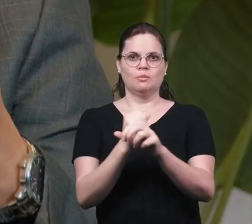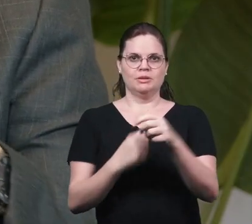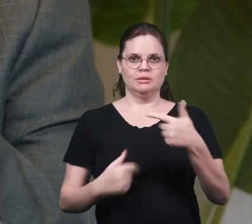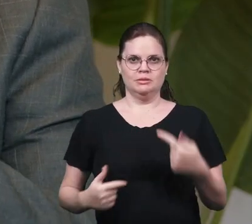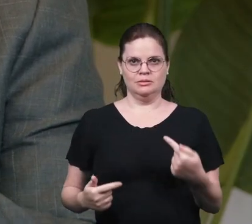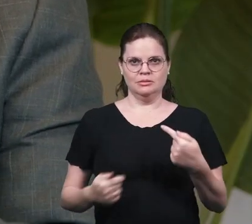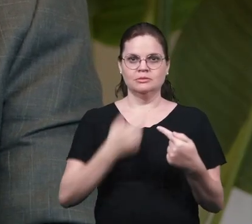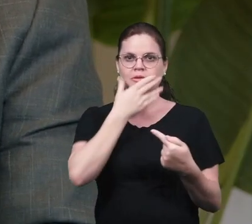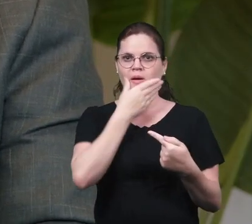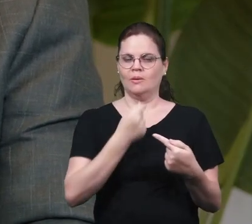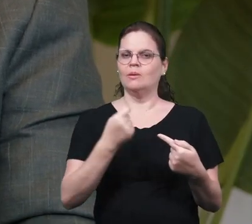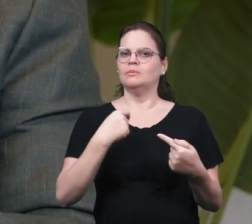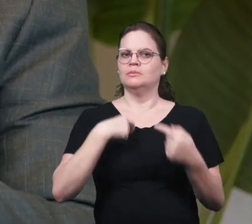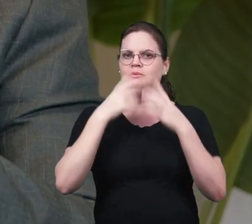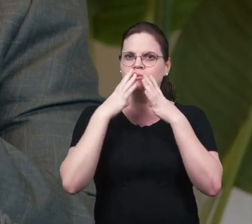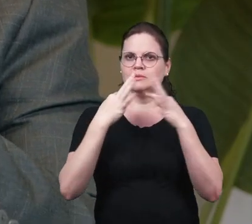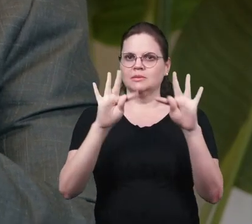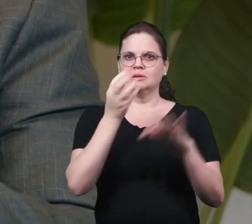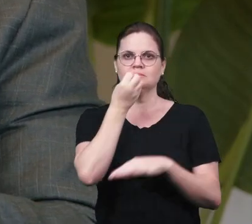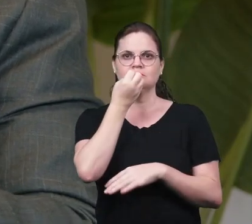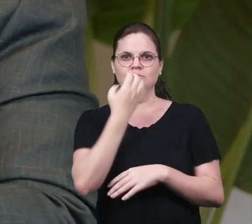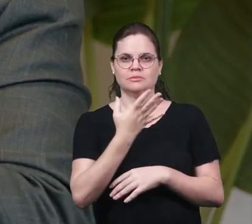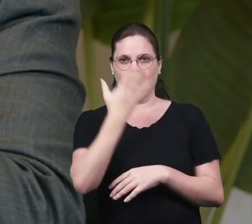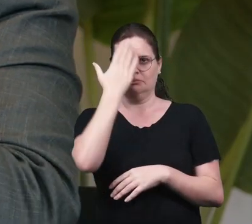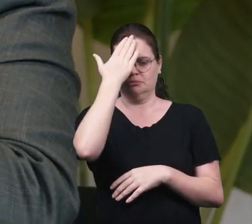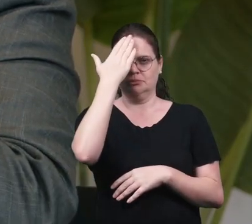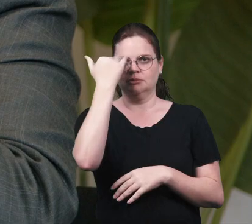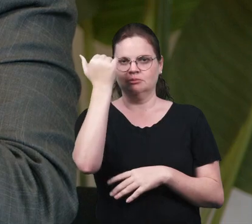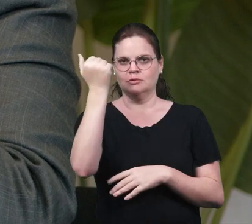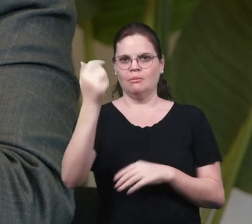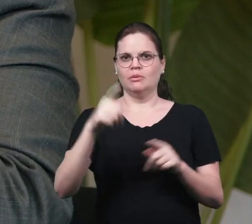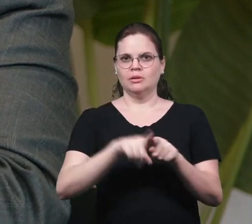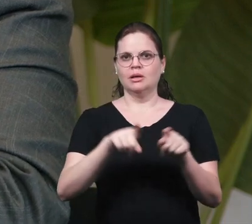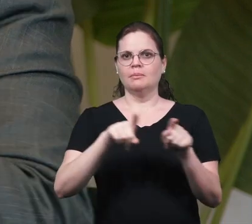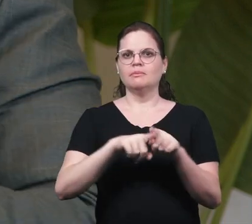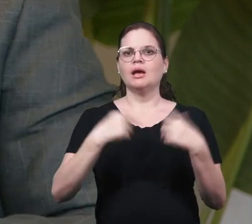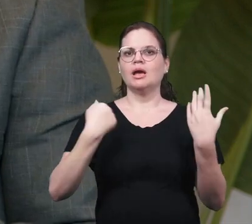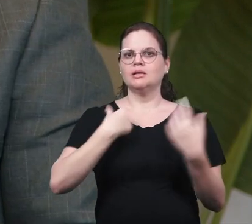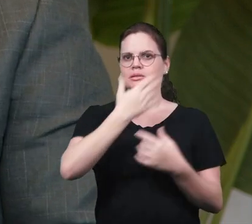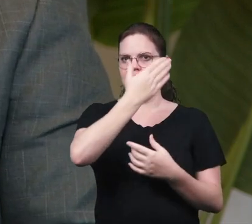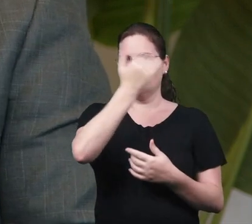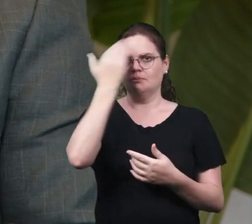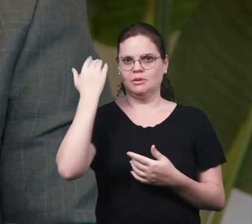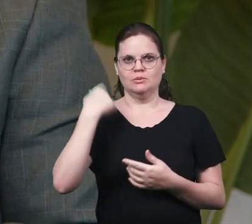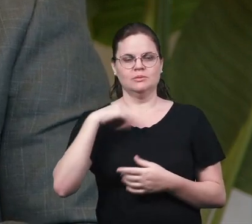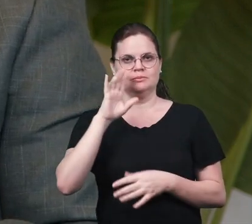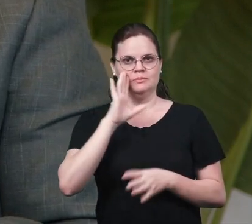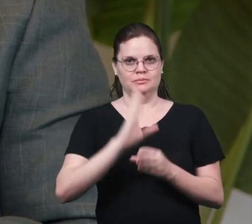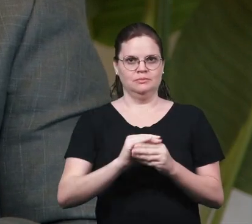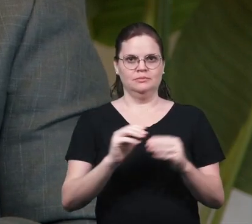cheios do Espírito Santo e sabedoria, e desses 7 estão aqueles que você citou. Amém?